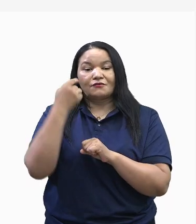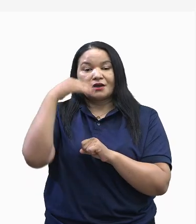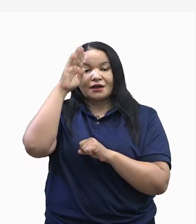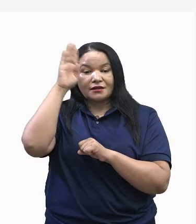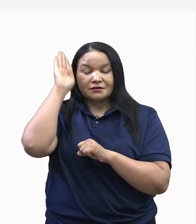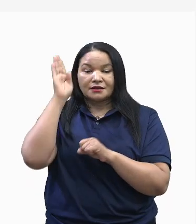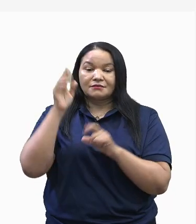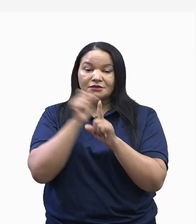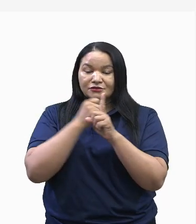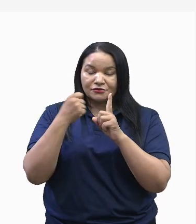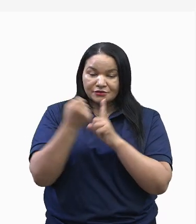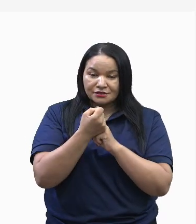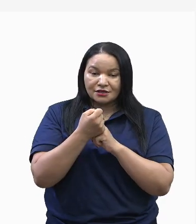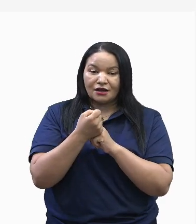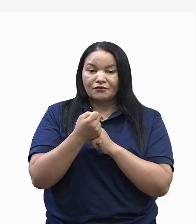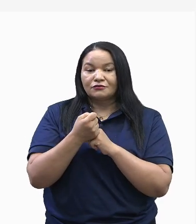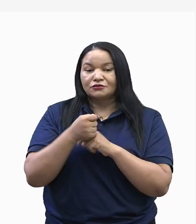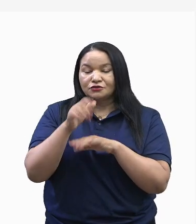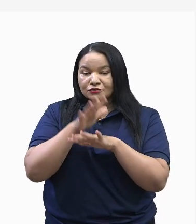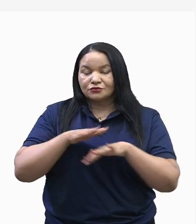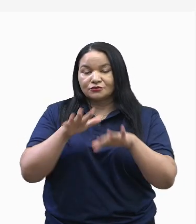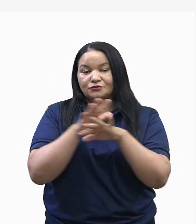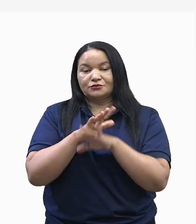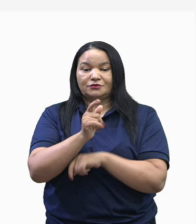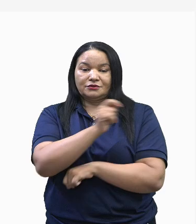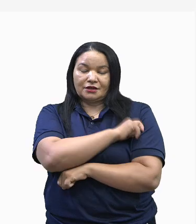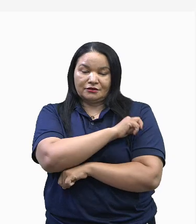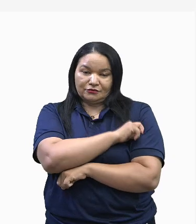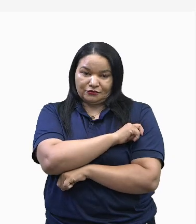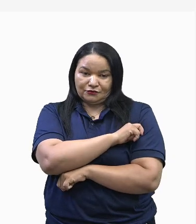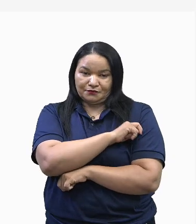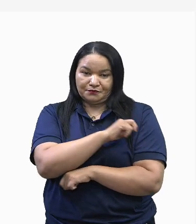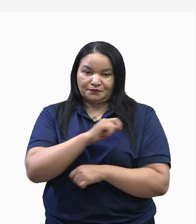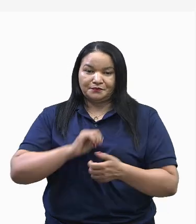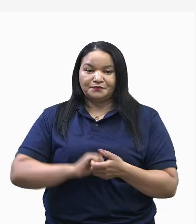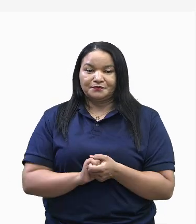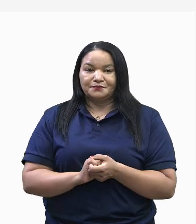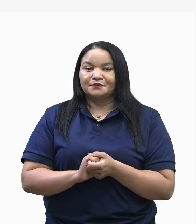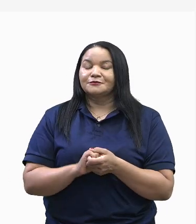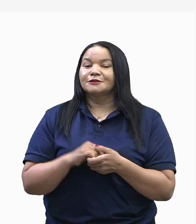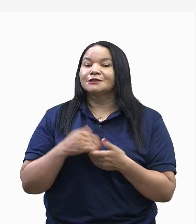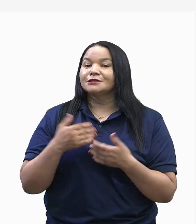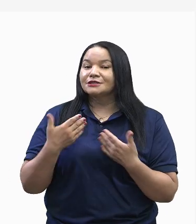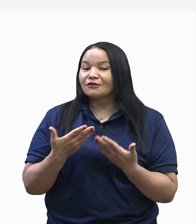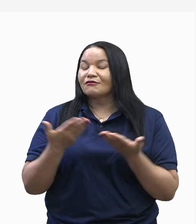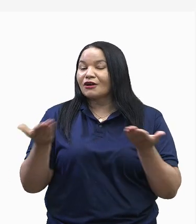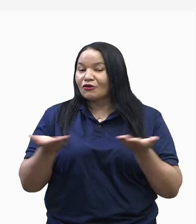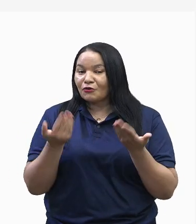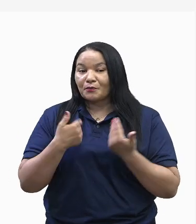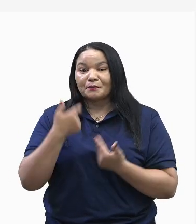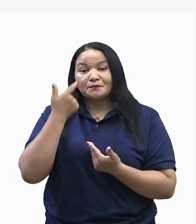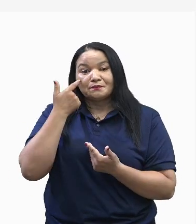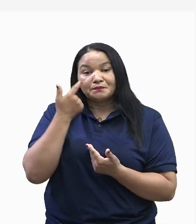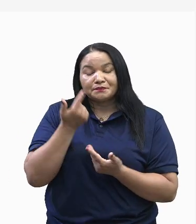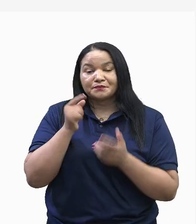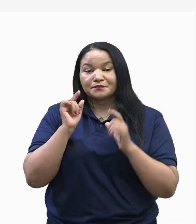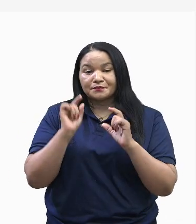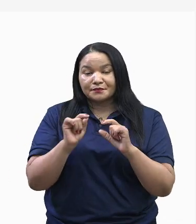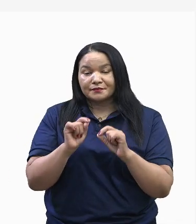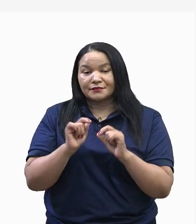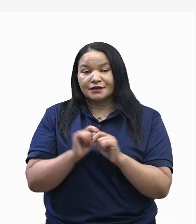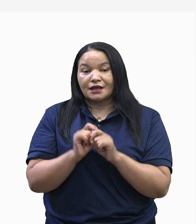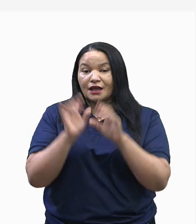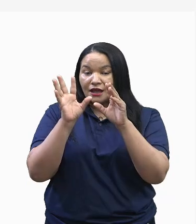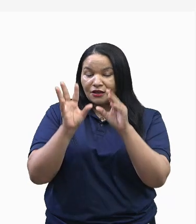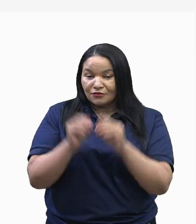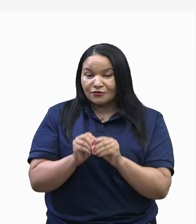acadêmica e social dos nossos alunos. Então, aqui, turma, observamos que a